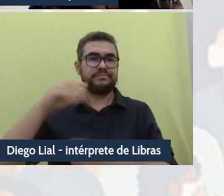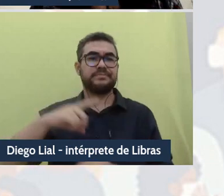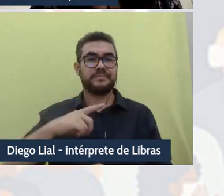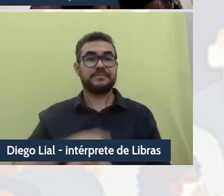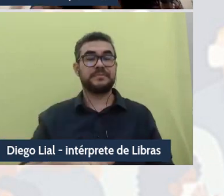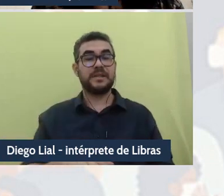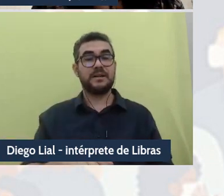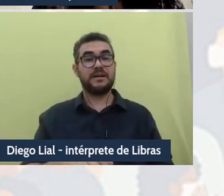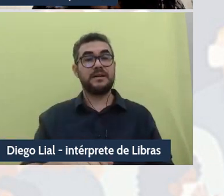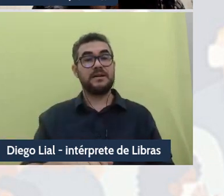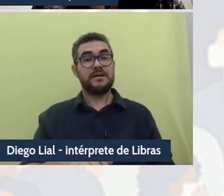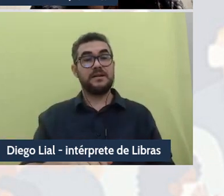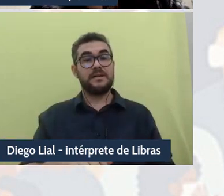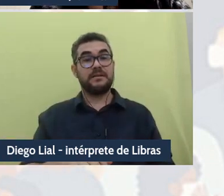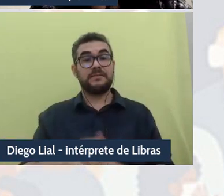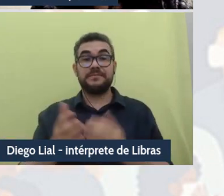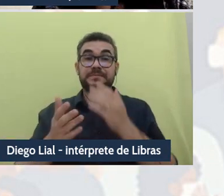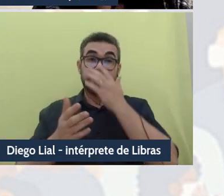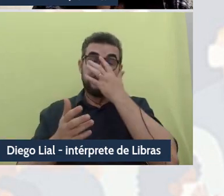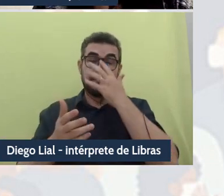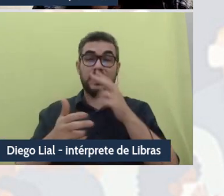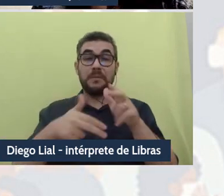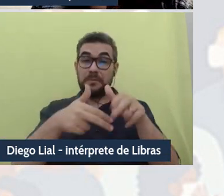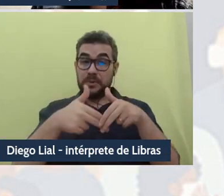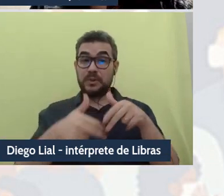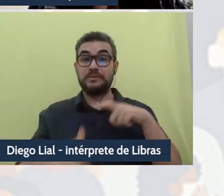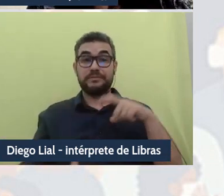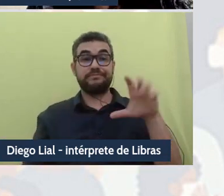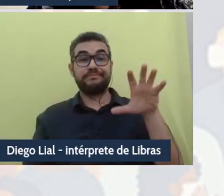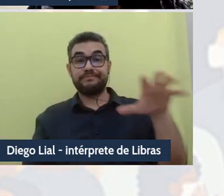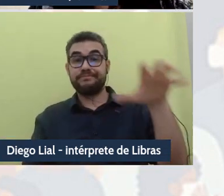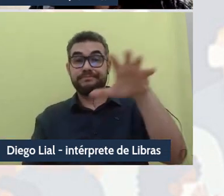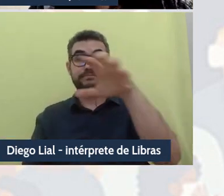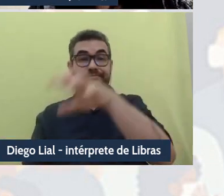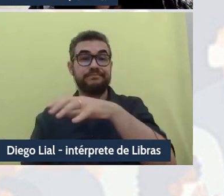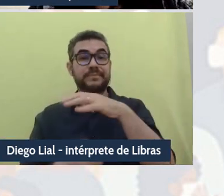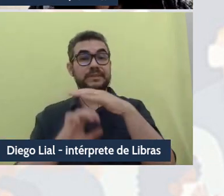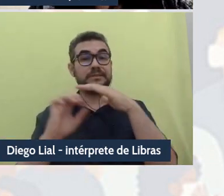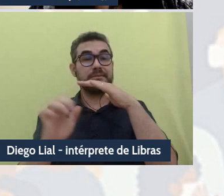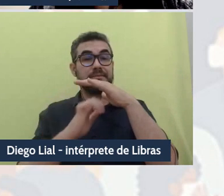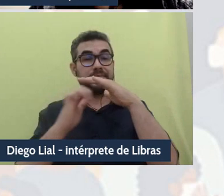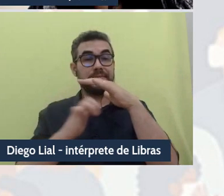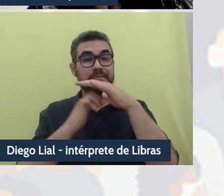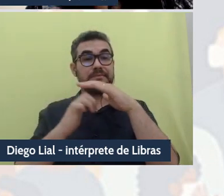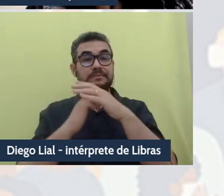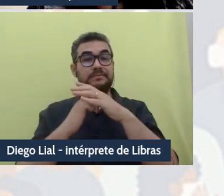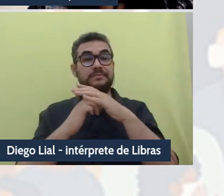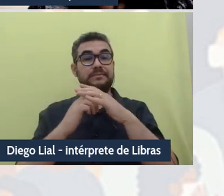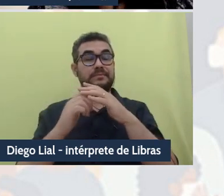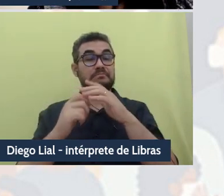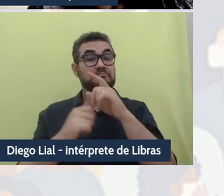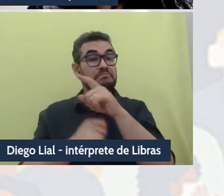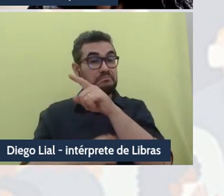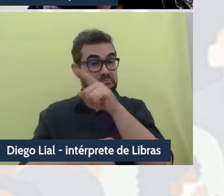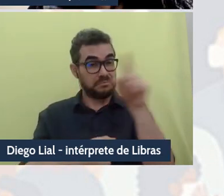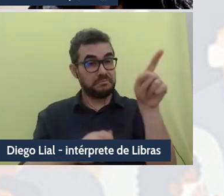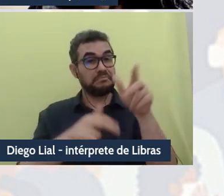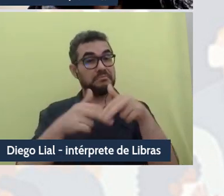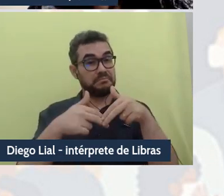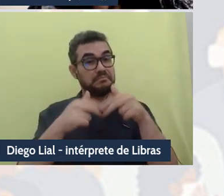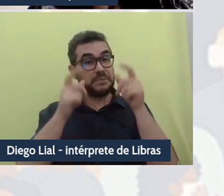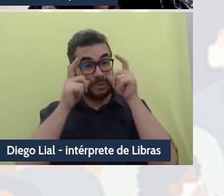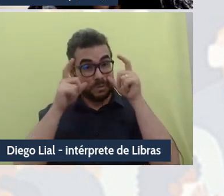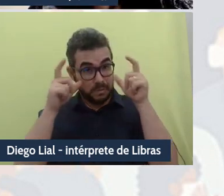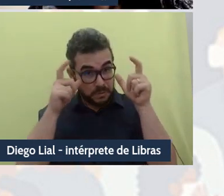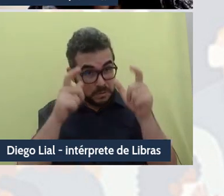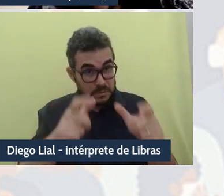os setores empresariais estejam tão interessados na